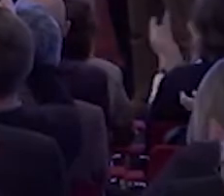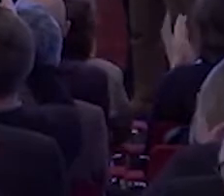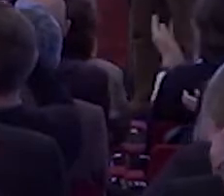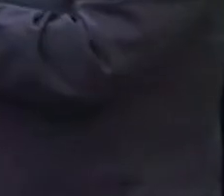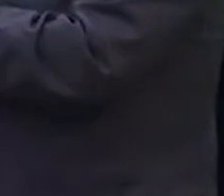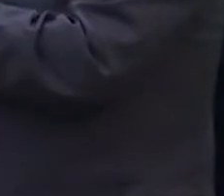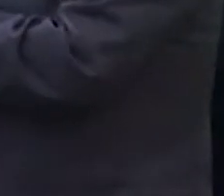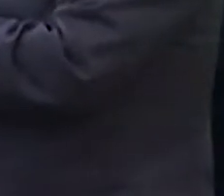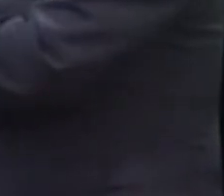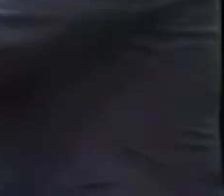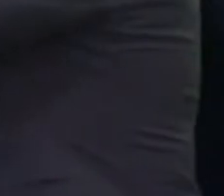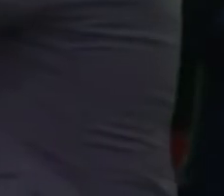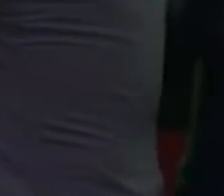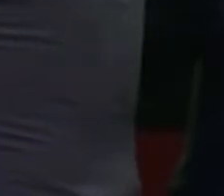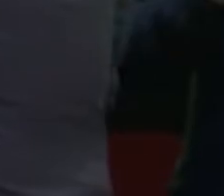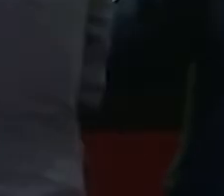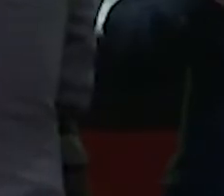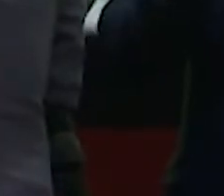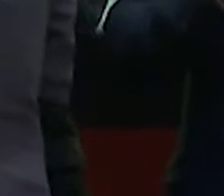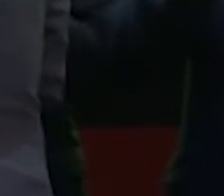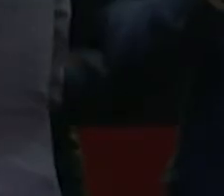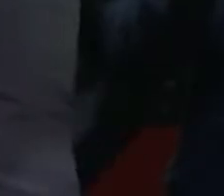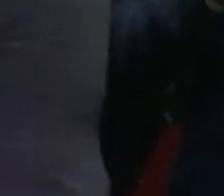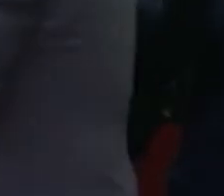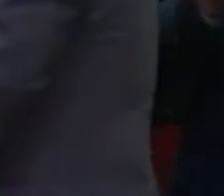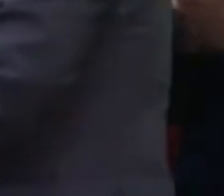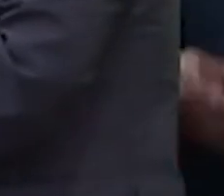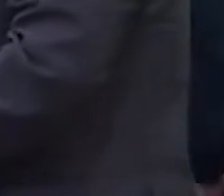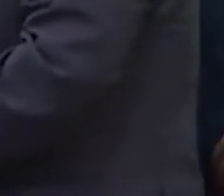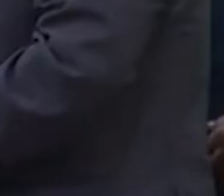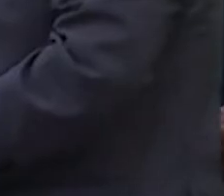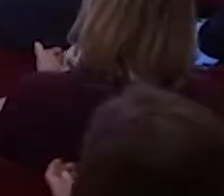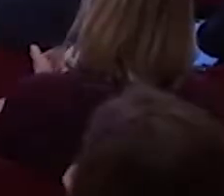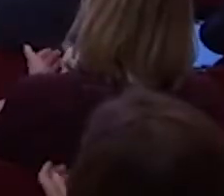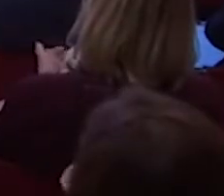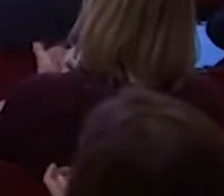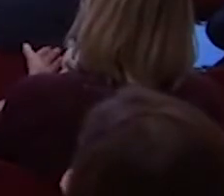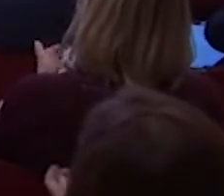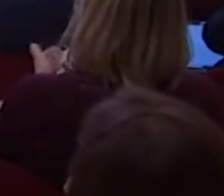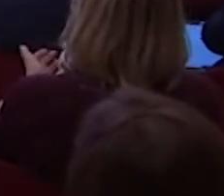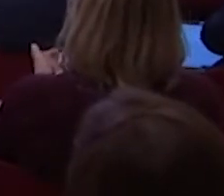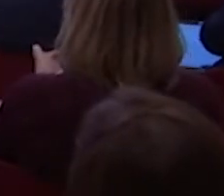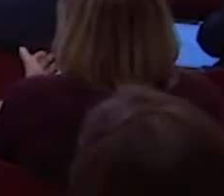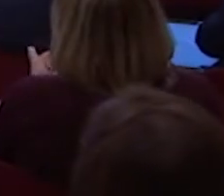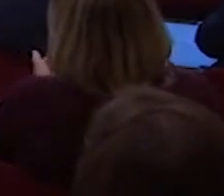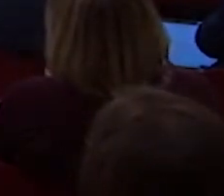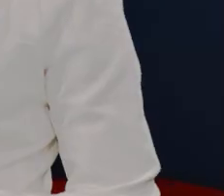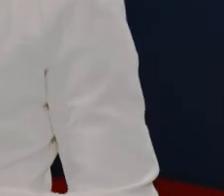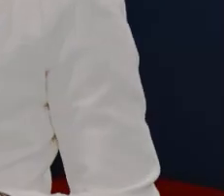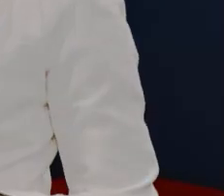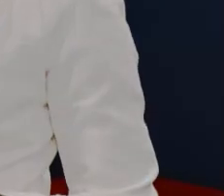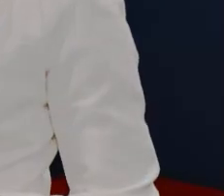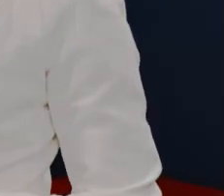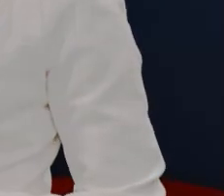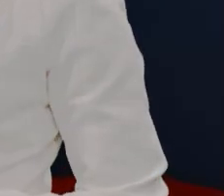atinja em 2030 a meta de redução da sua pegada ecológica em 55%. Foram